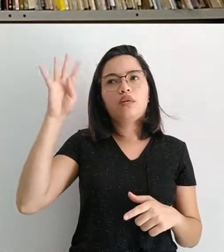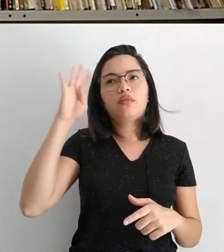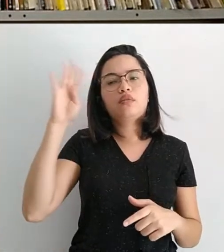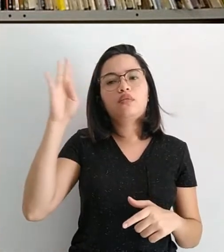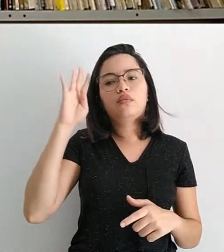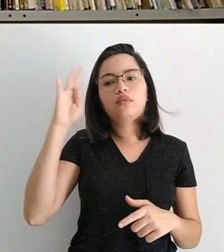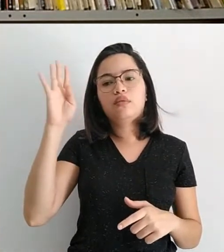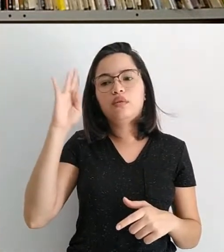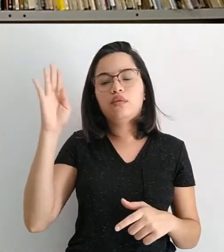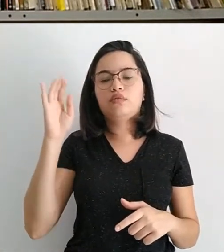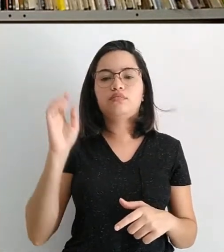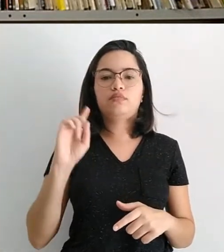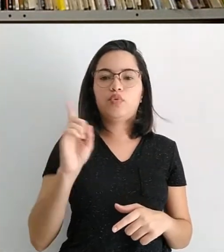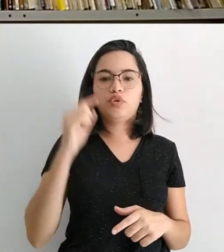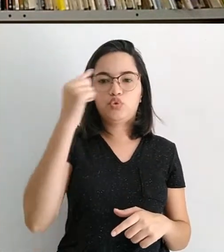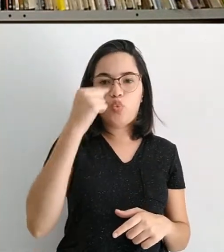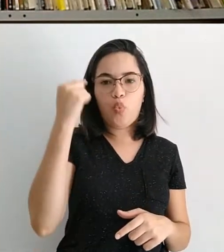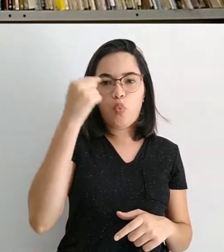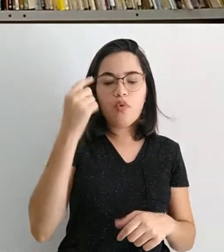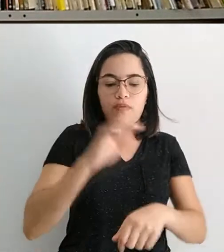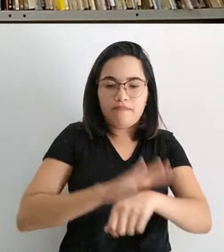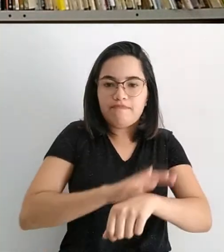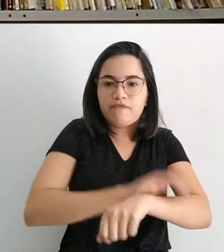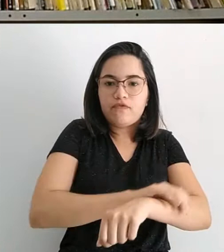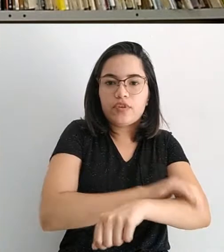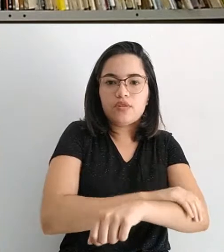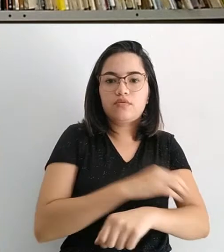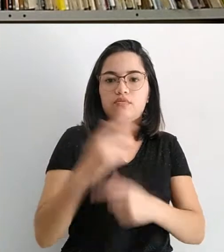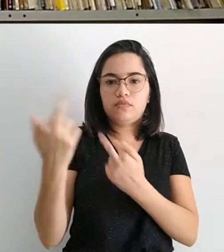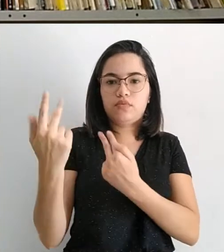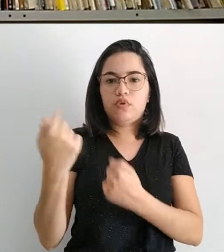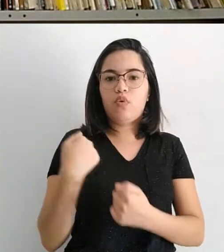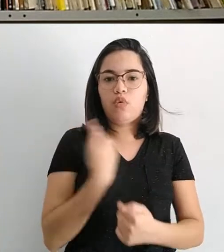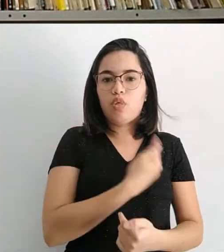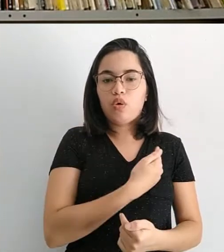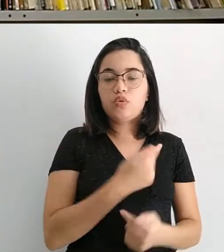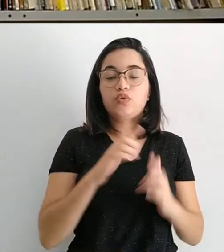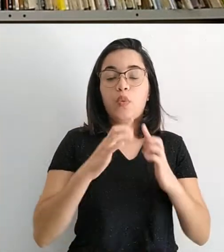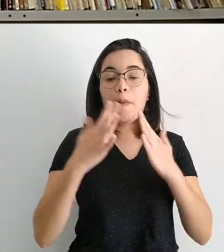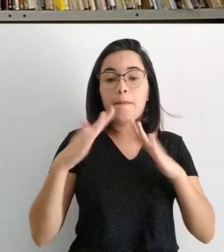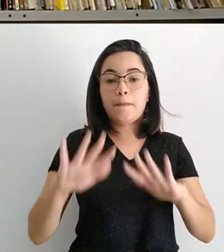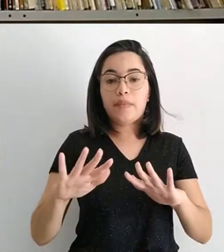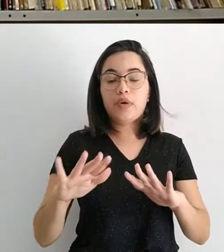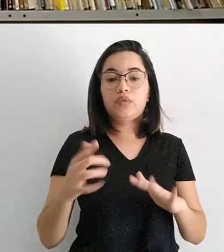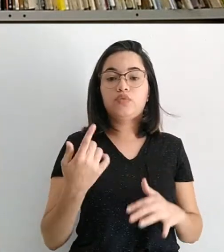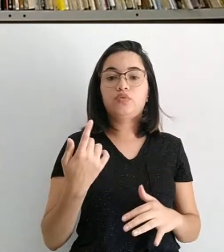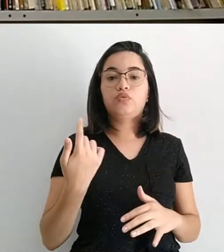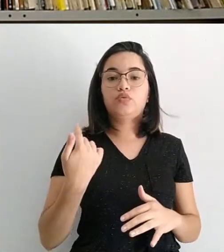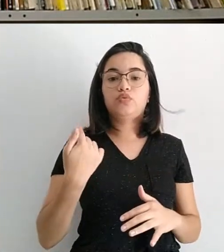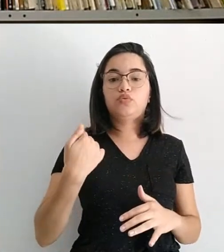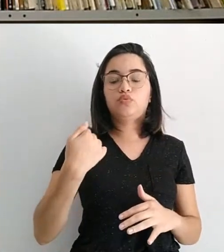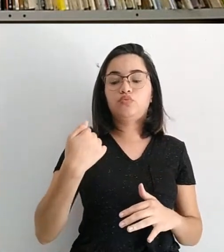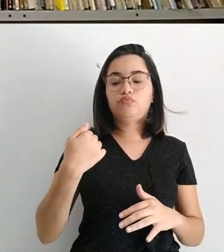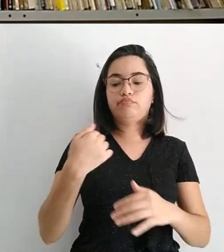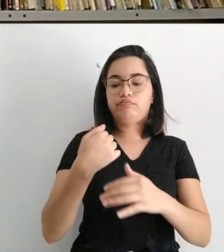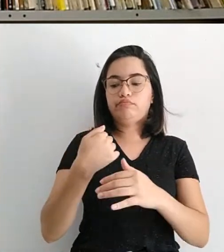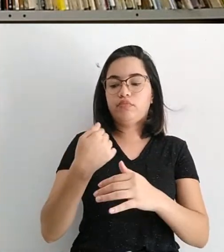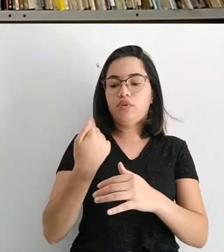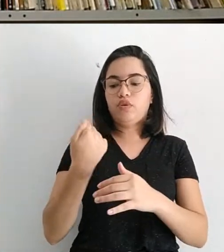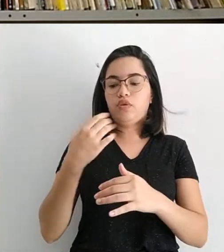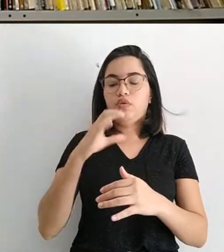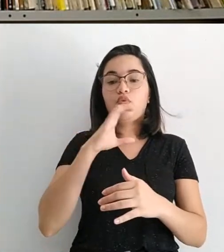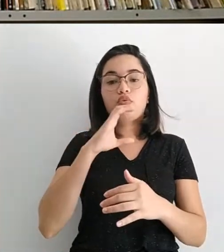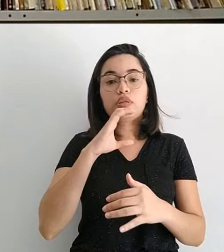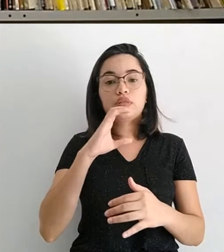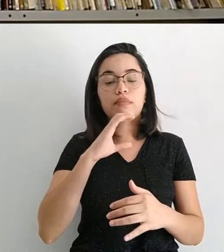é de um olho físico como o nosso, mas é de uma presença, de um conhecimento, ou